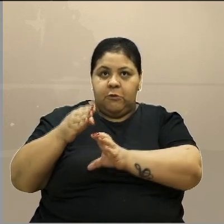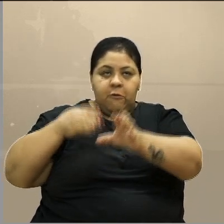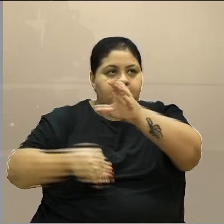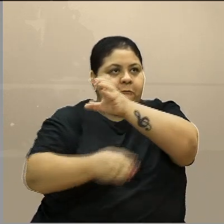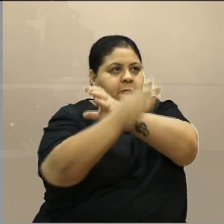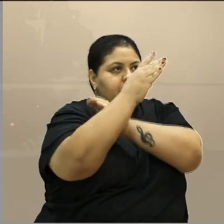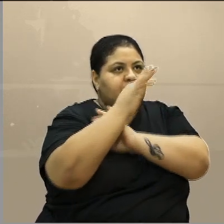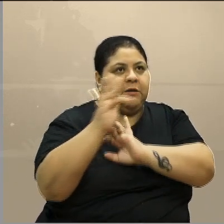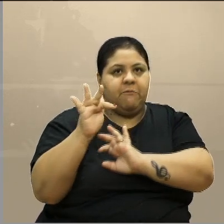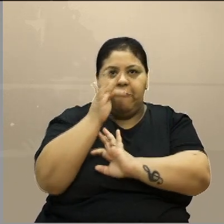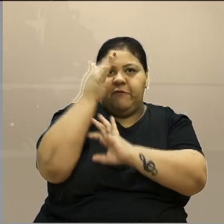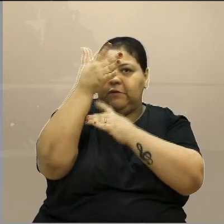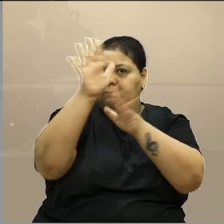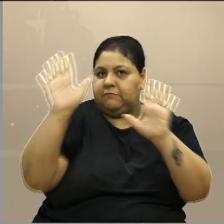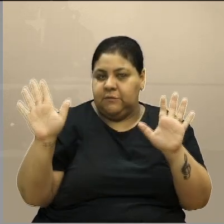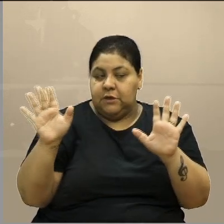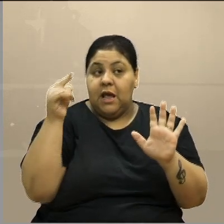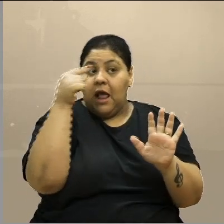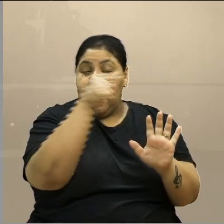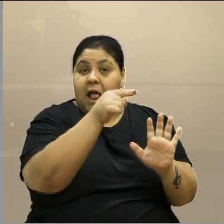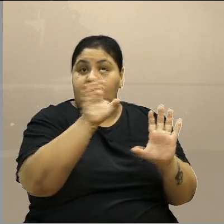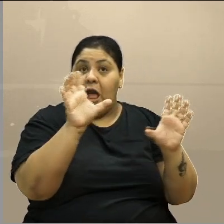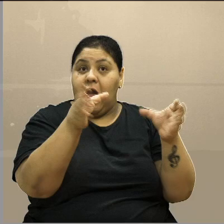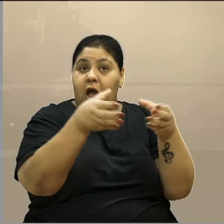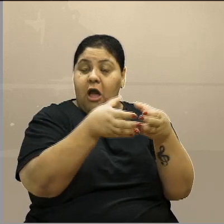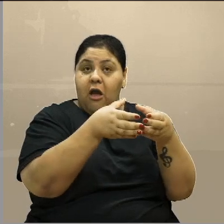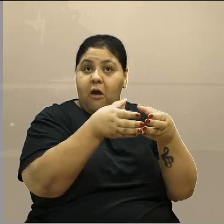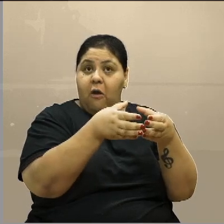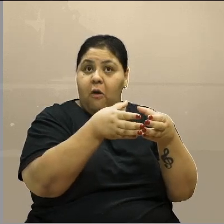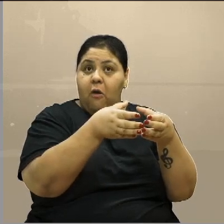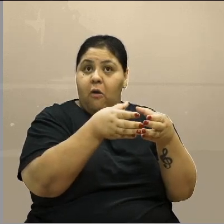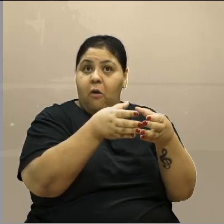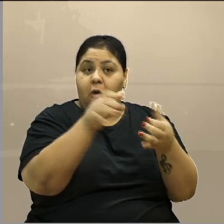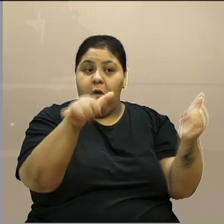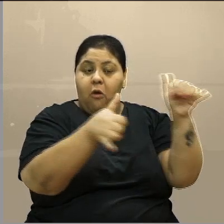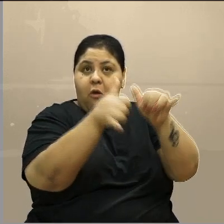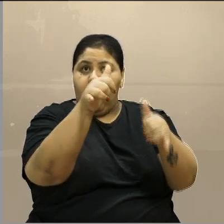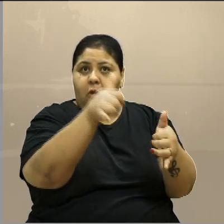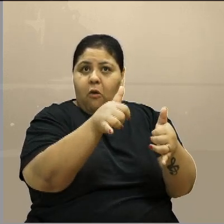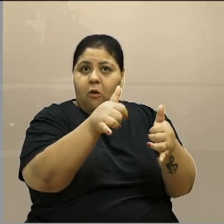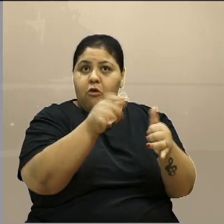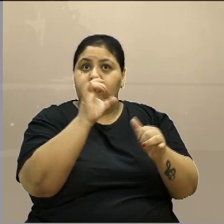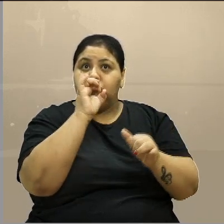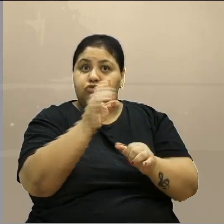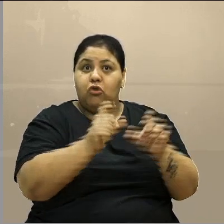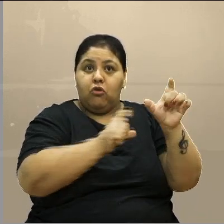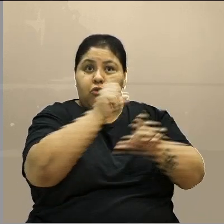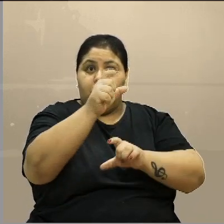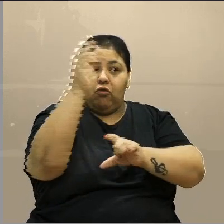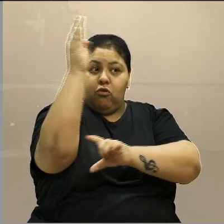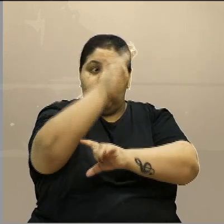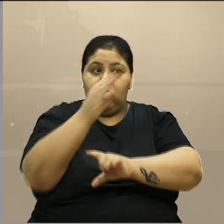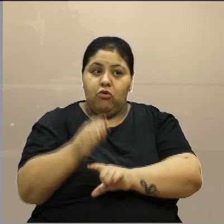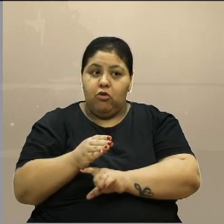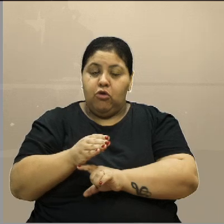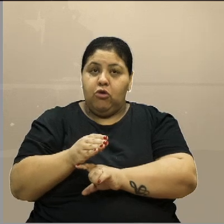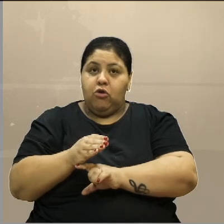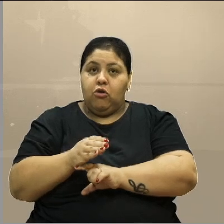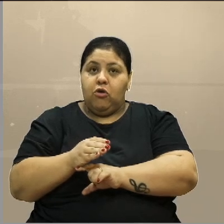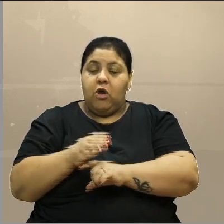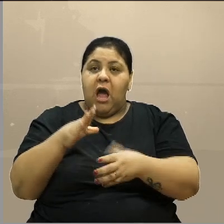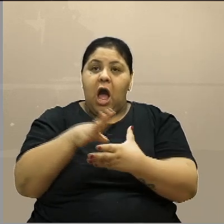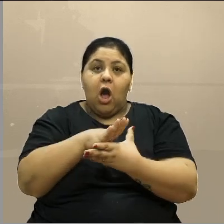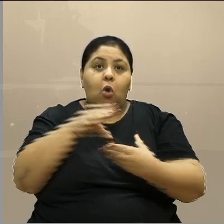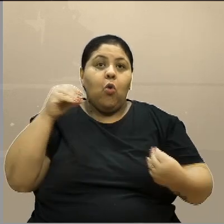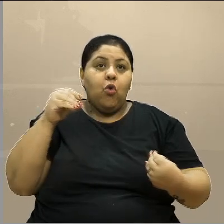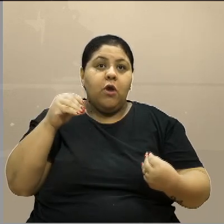Lyon, podemos dizer assim, e lá um laboratório só com cientistas brasileiros em Lyon descobre a cura do câncer. Quem descobriu a cura